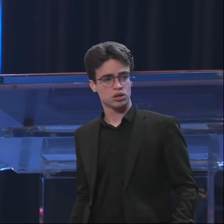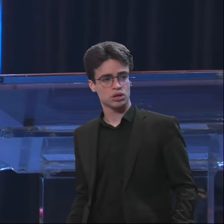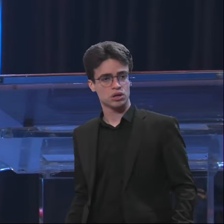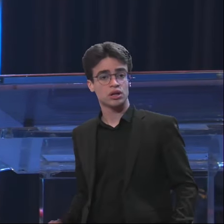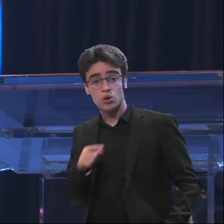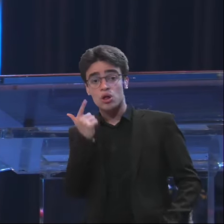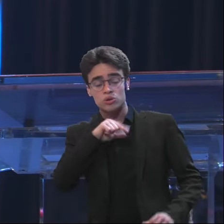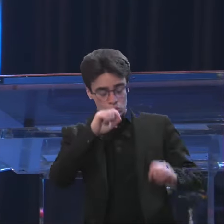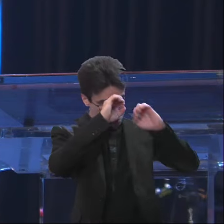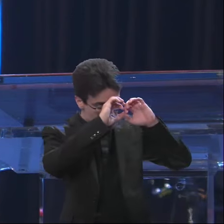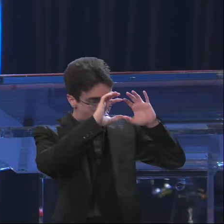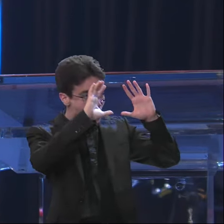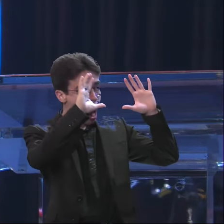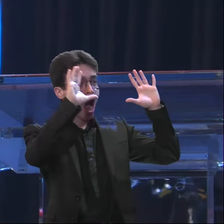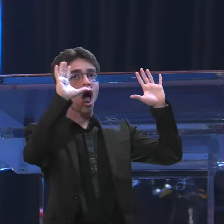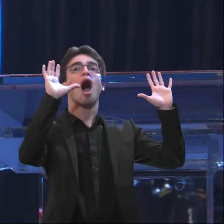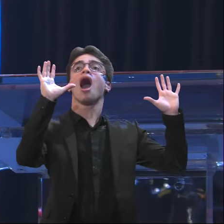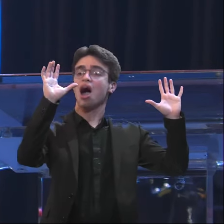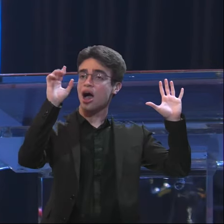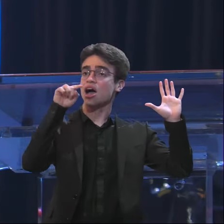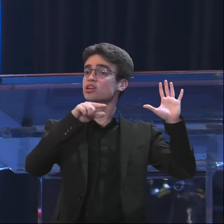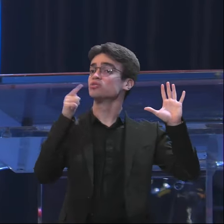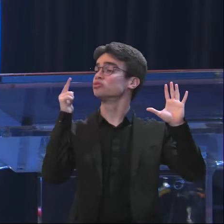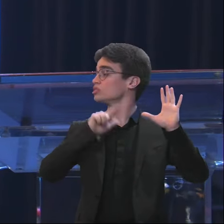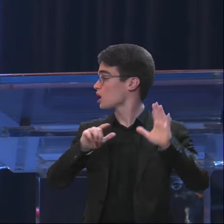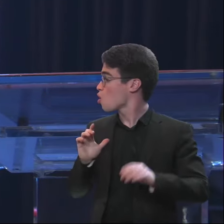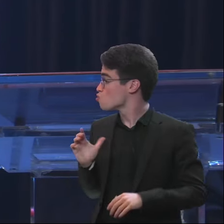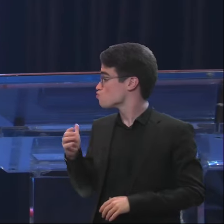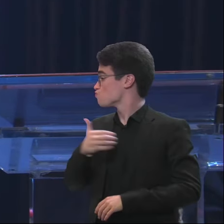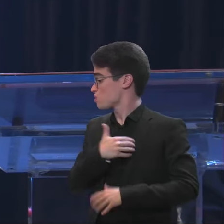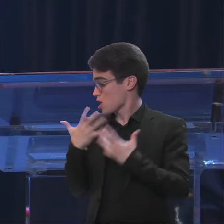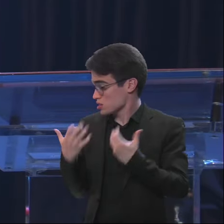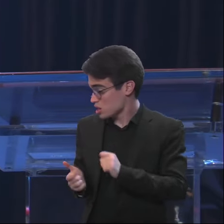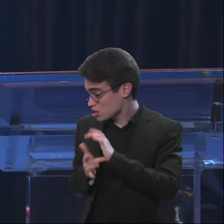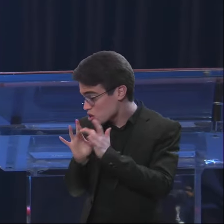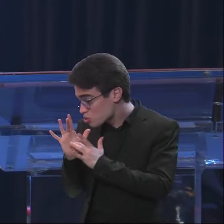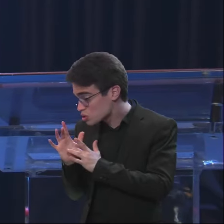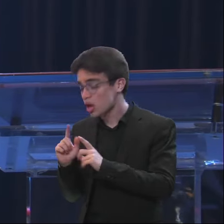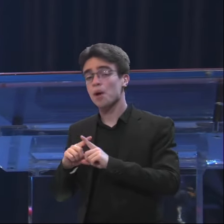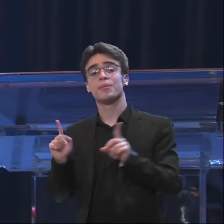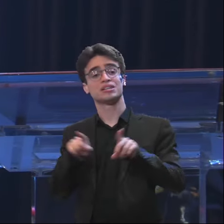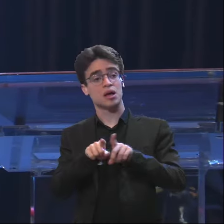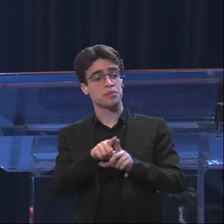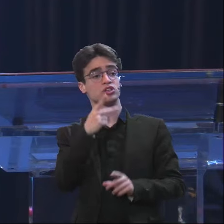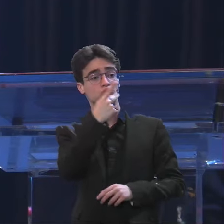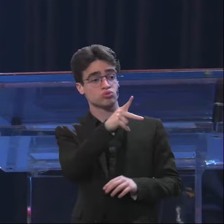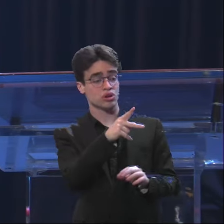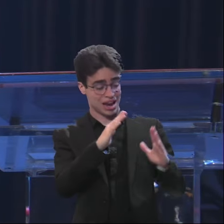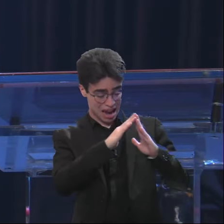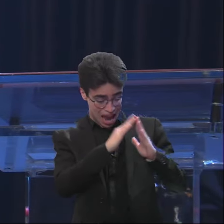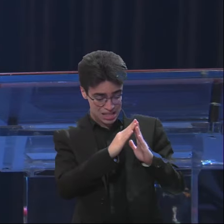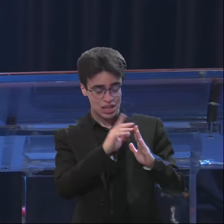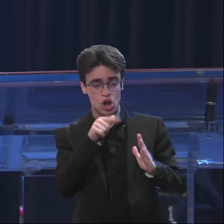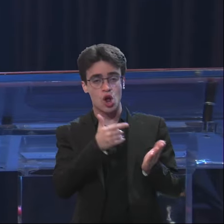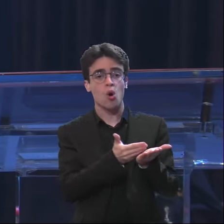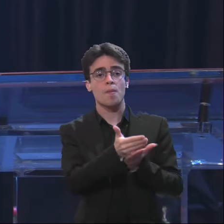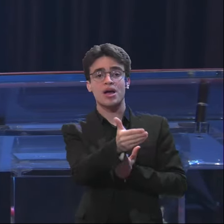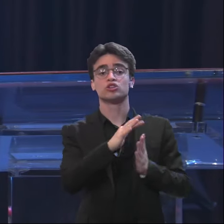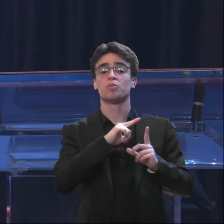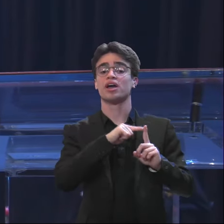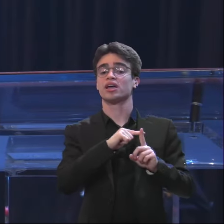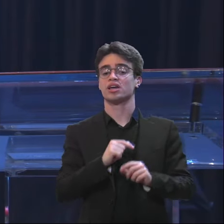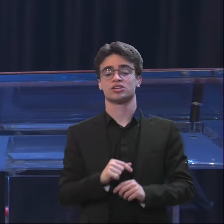não apenas se converte, mas uma igreja começa na sua casa. A igreja de Filipos, na